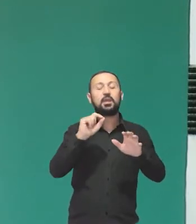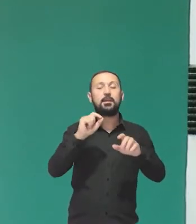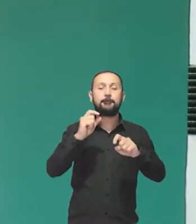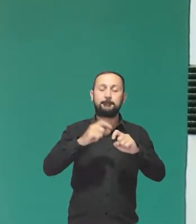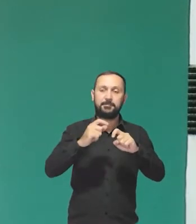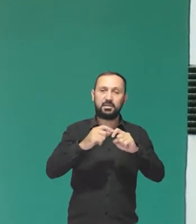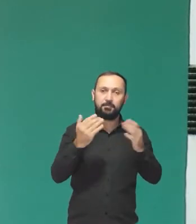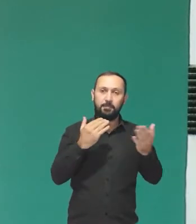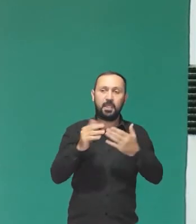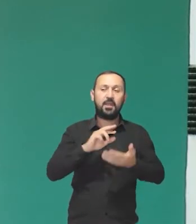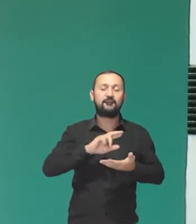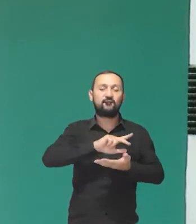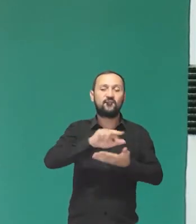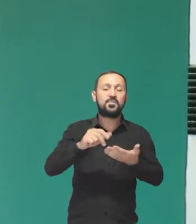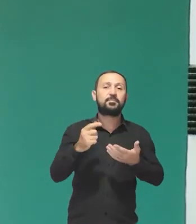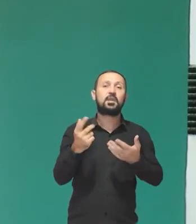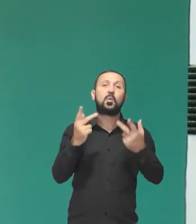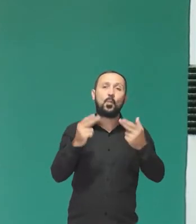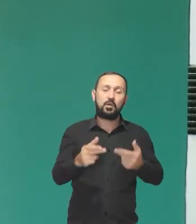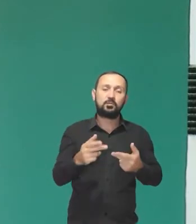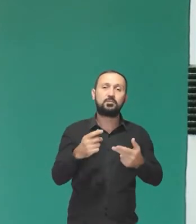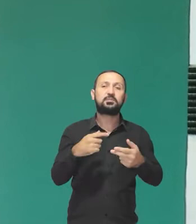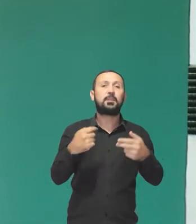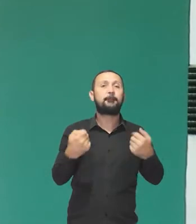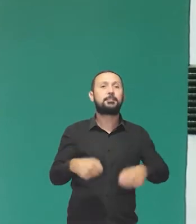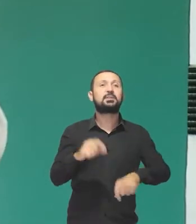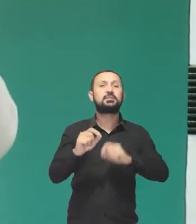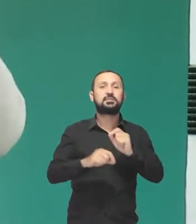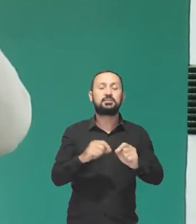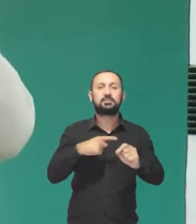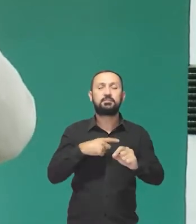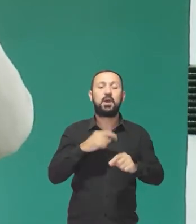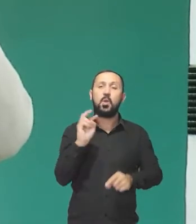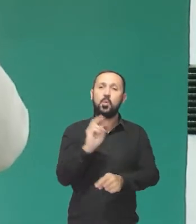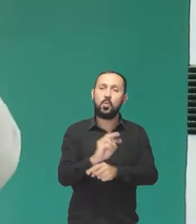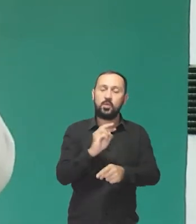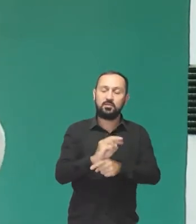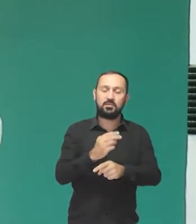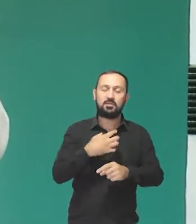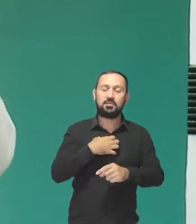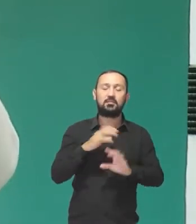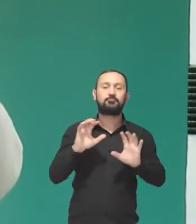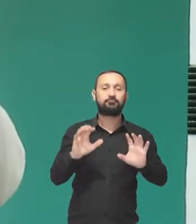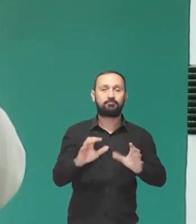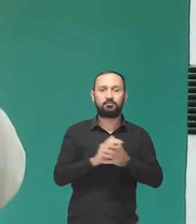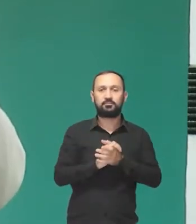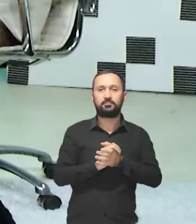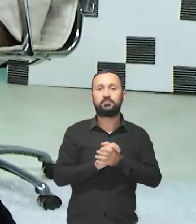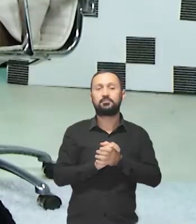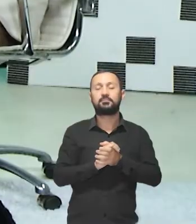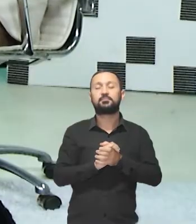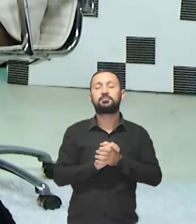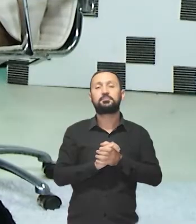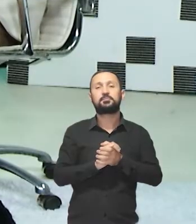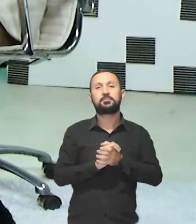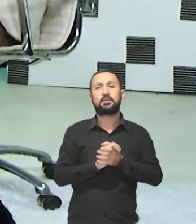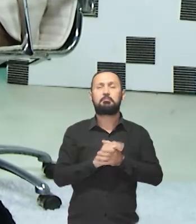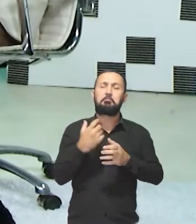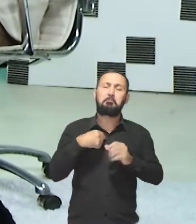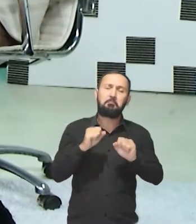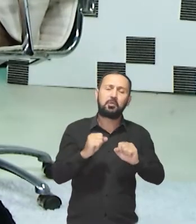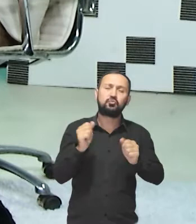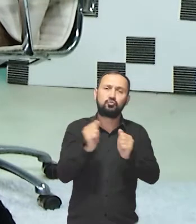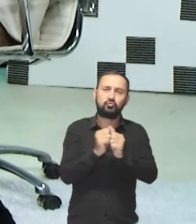psiquiatra é um médico como outro qualquer, e o psicólogo é essencial para estabilizar o humor, a terapia química e a terapia com